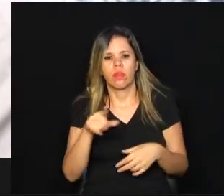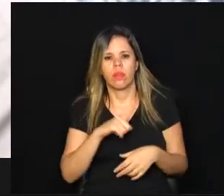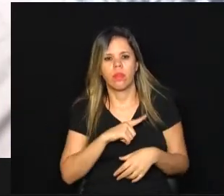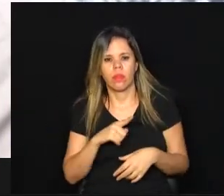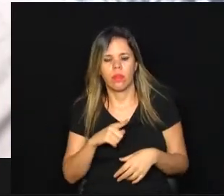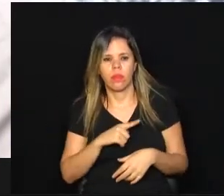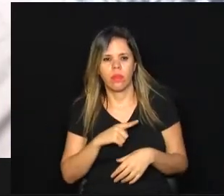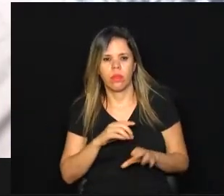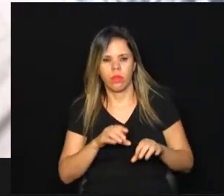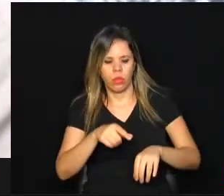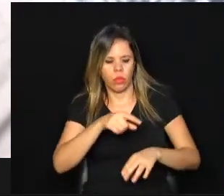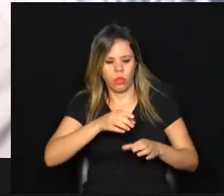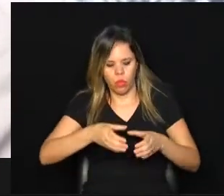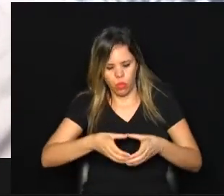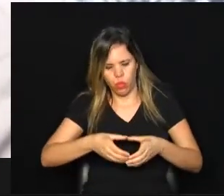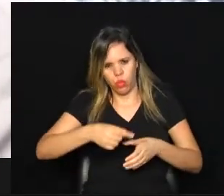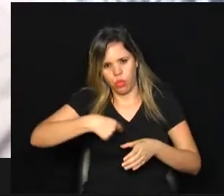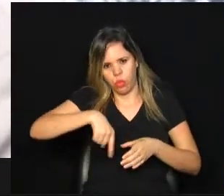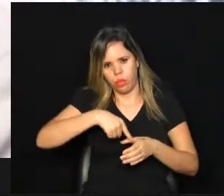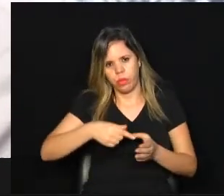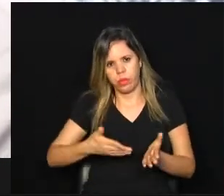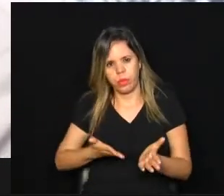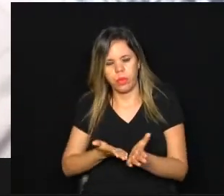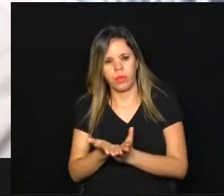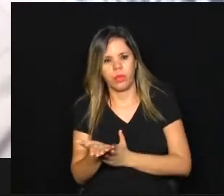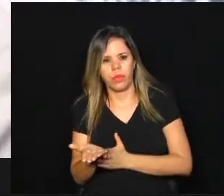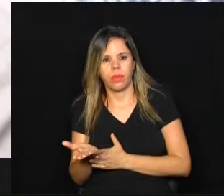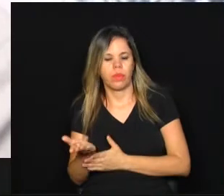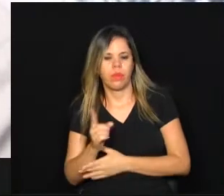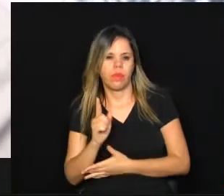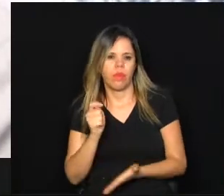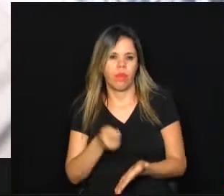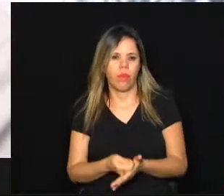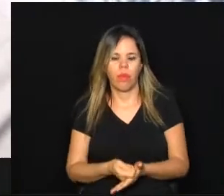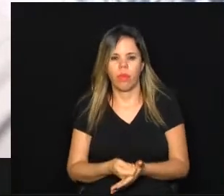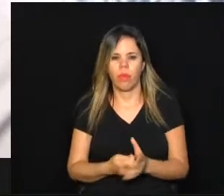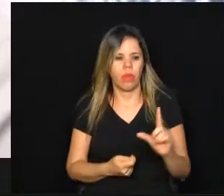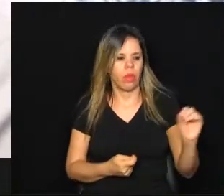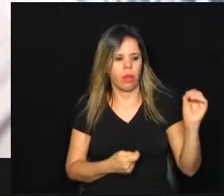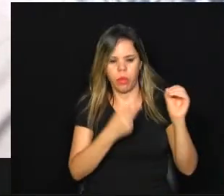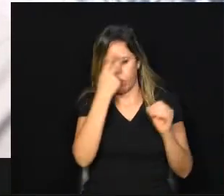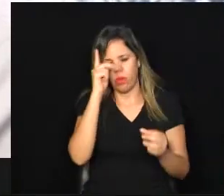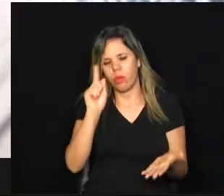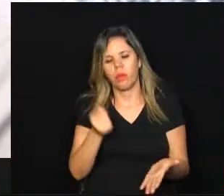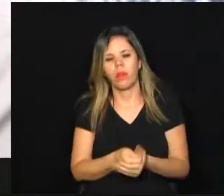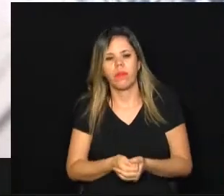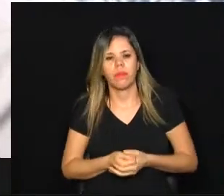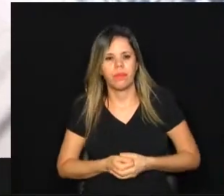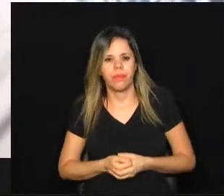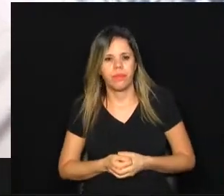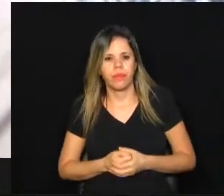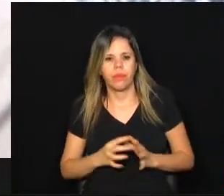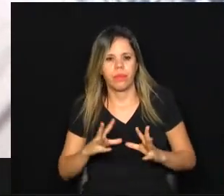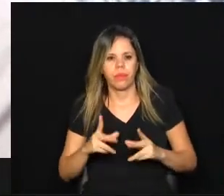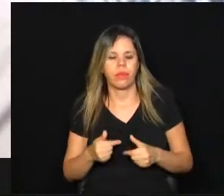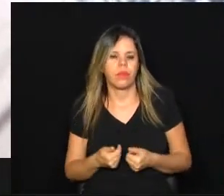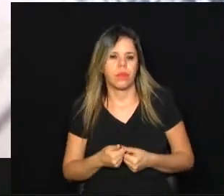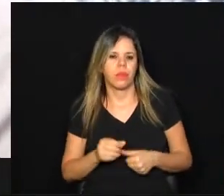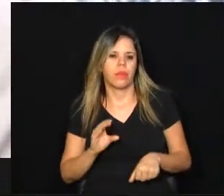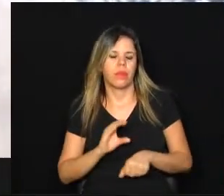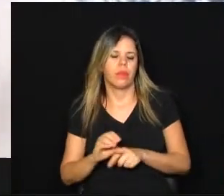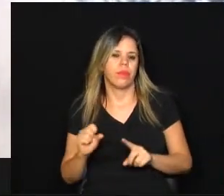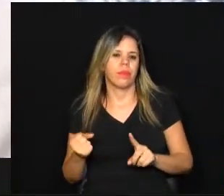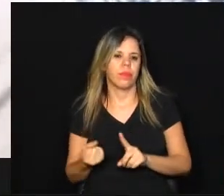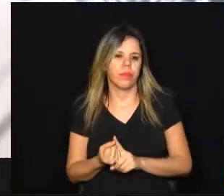um hidrômetro que é desviado, então um está pagando, mas tem 10 que não estão pagando, né? E tudo é um custo social